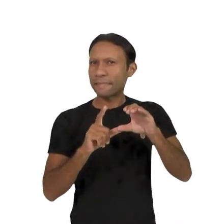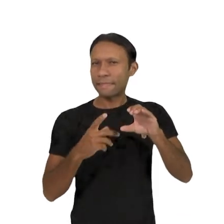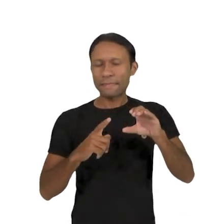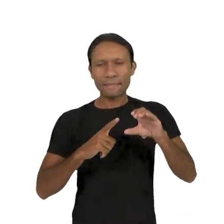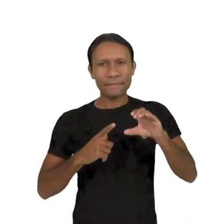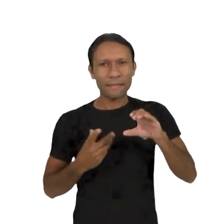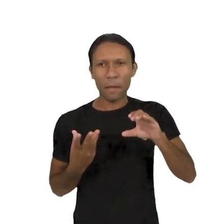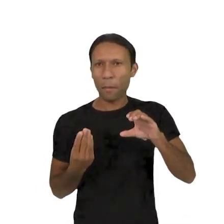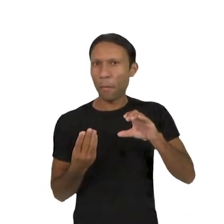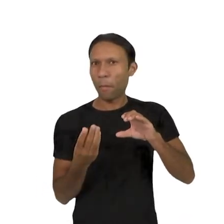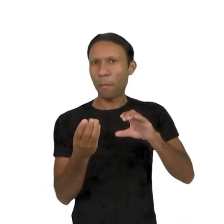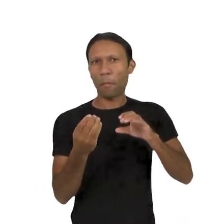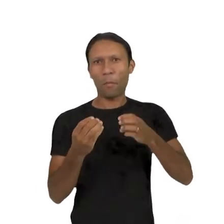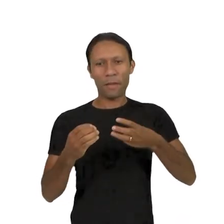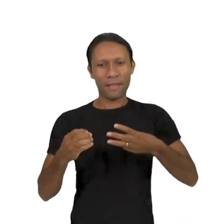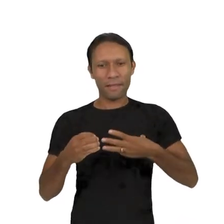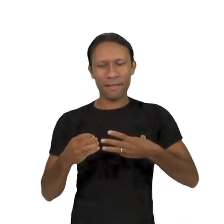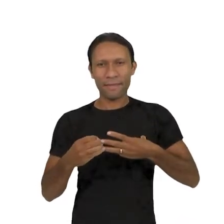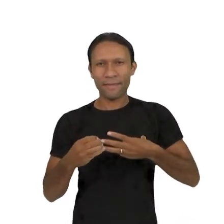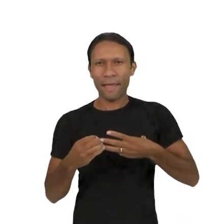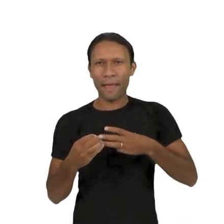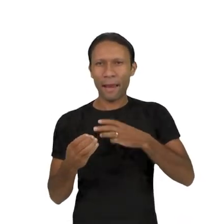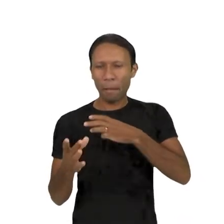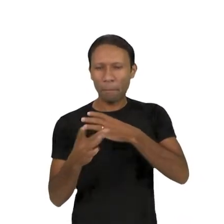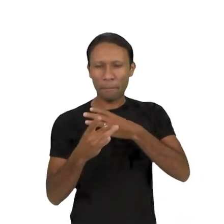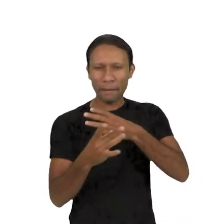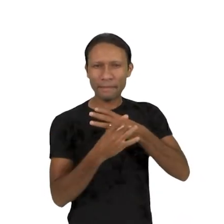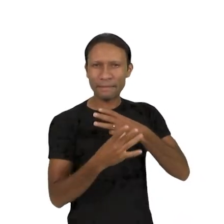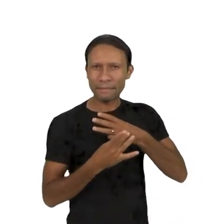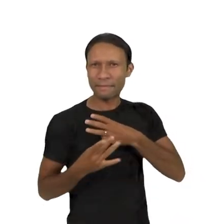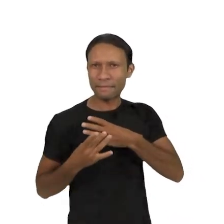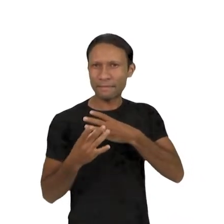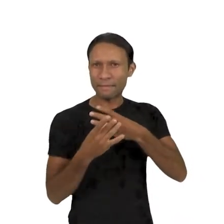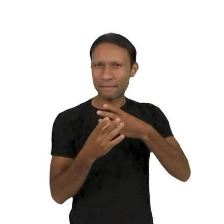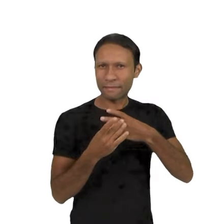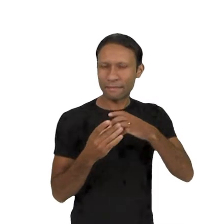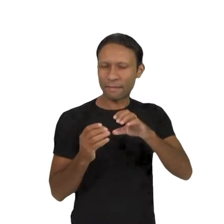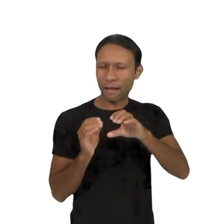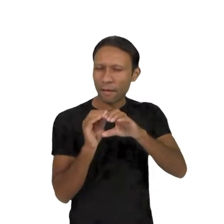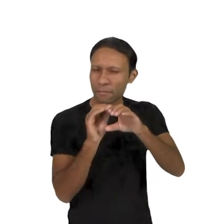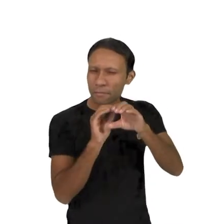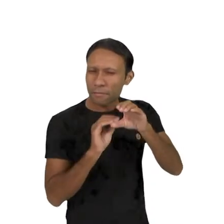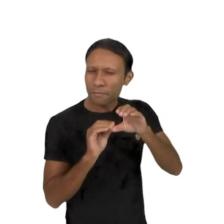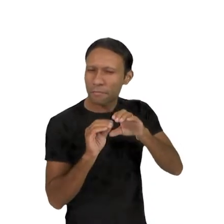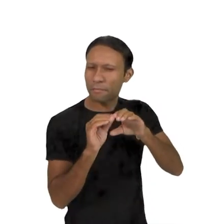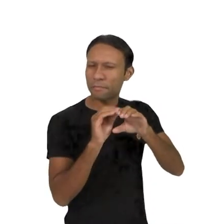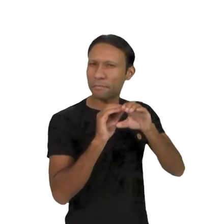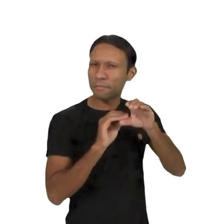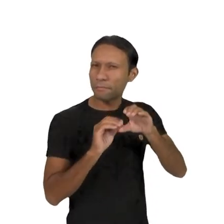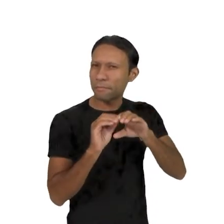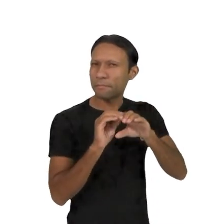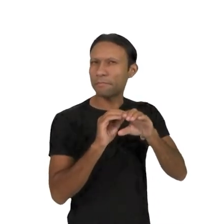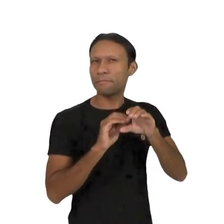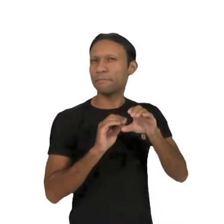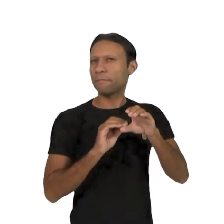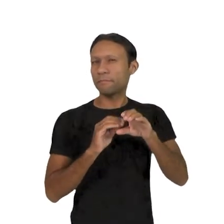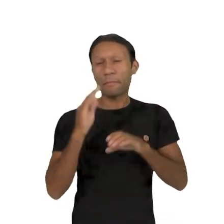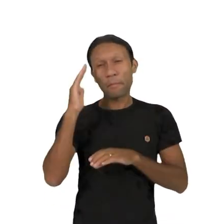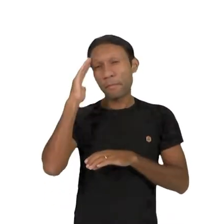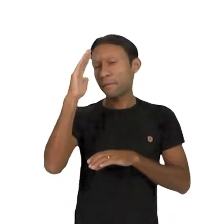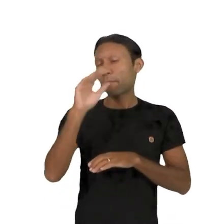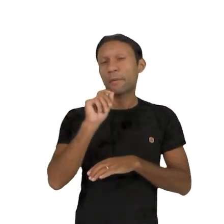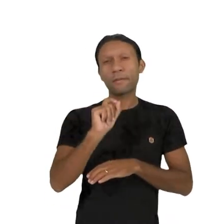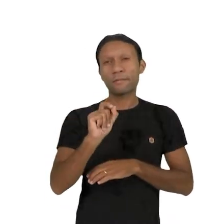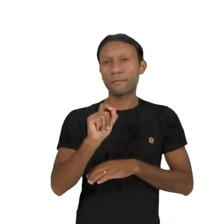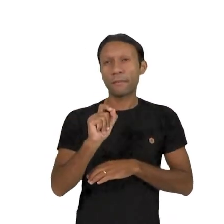grande quantidade na célula eucarionte, mas na célula procarionte você tem também ribossomos, né? Justamente